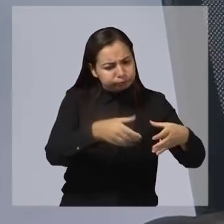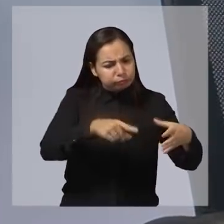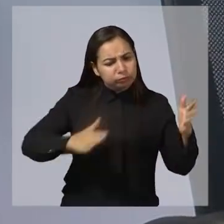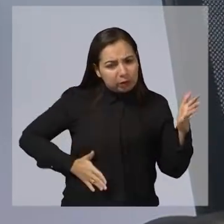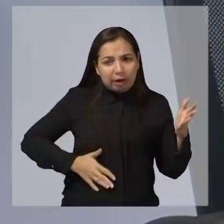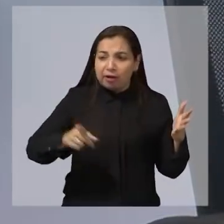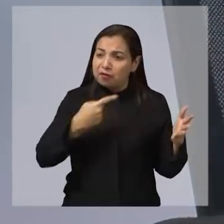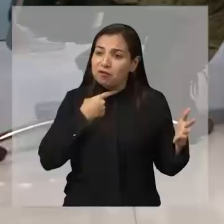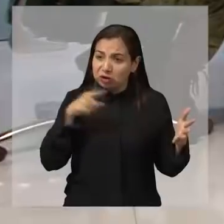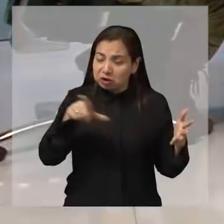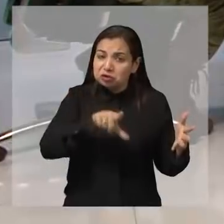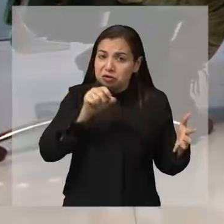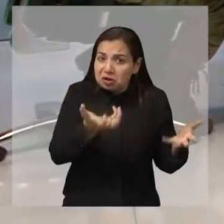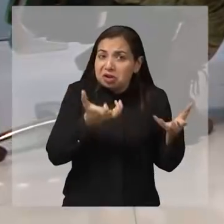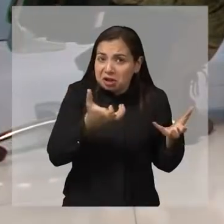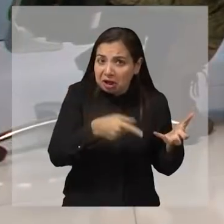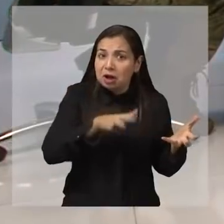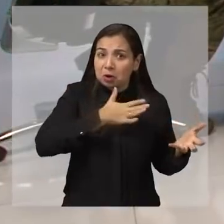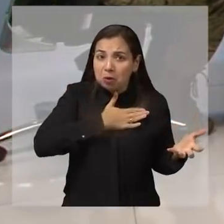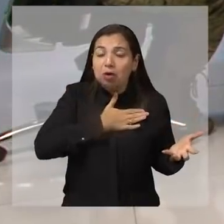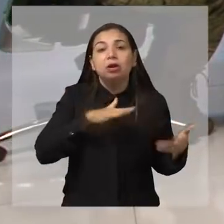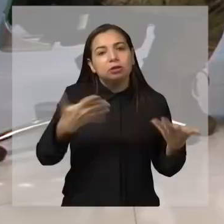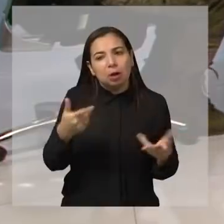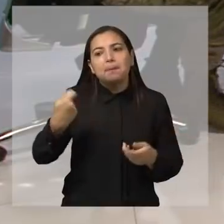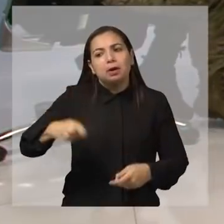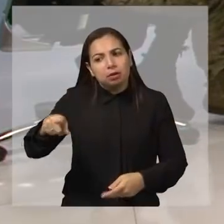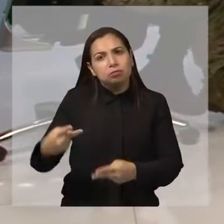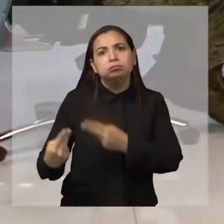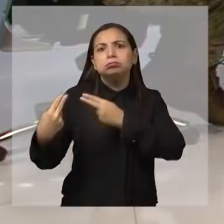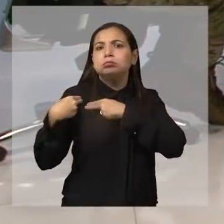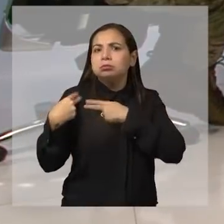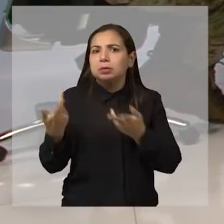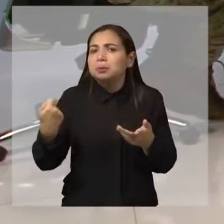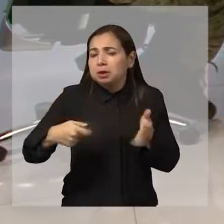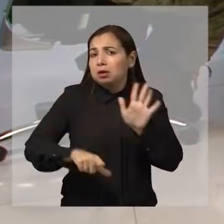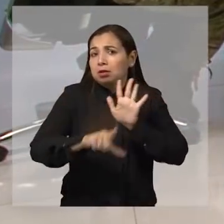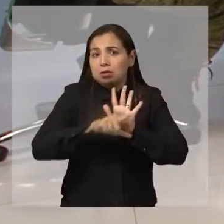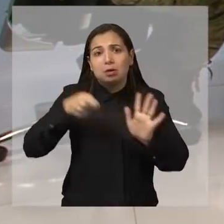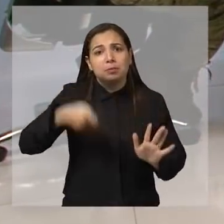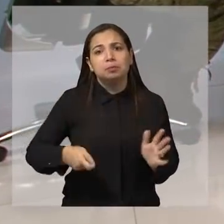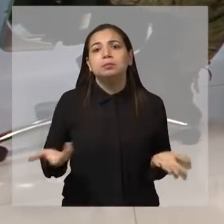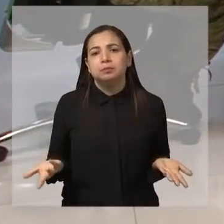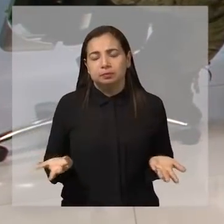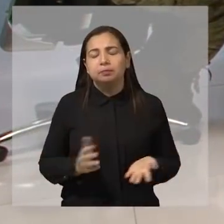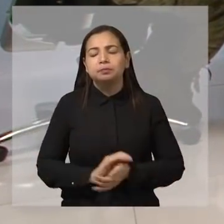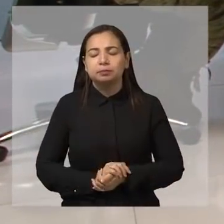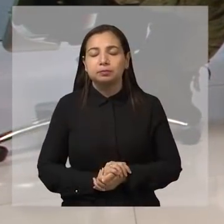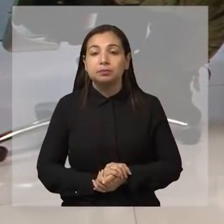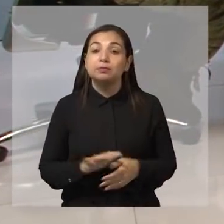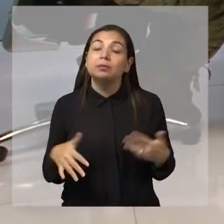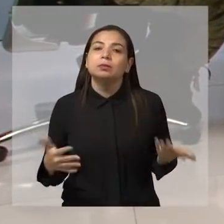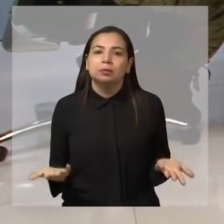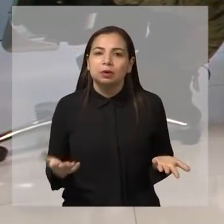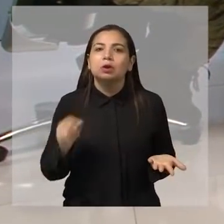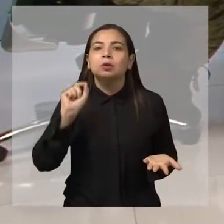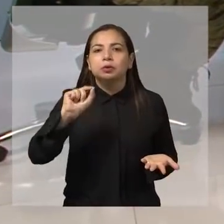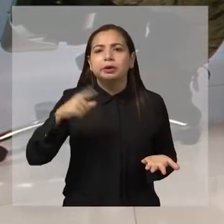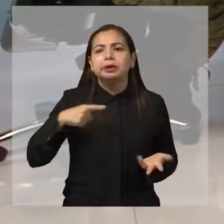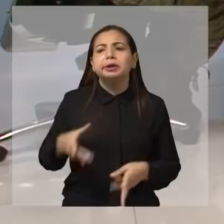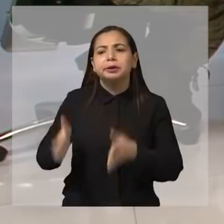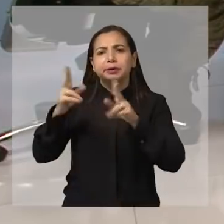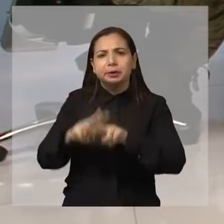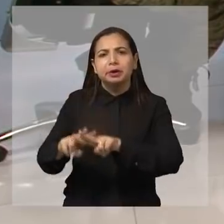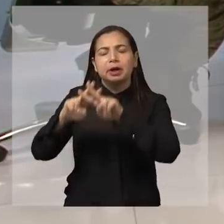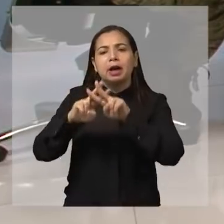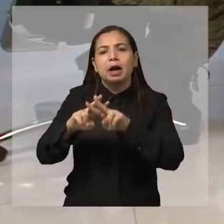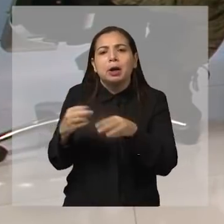A lei de execuções prevê que o preso fique num presídio próximo das suas raízes